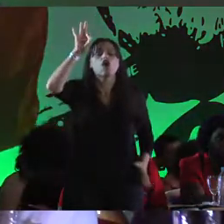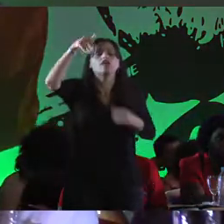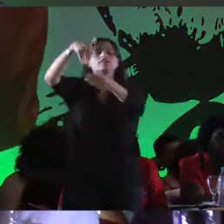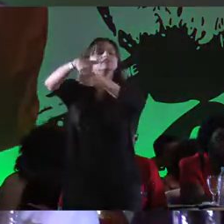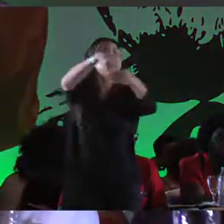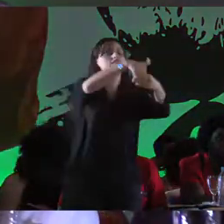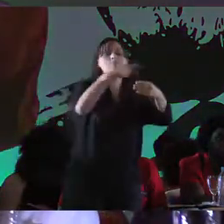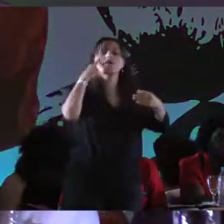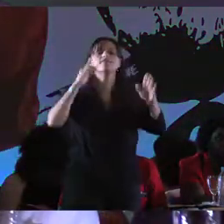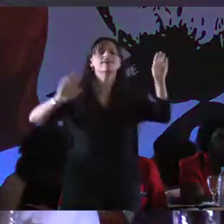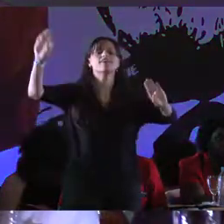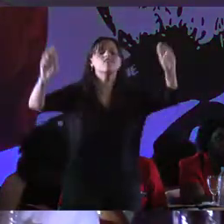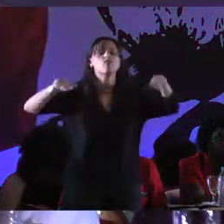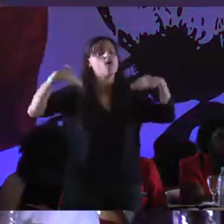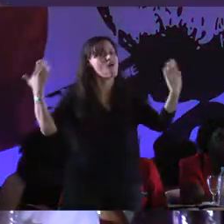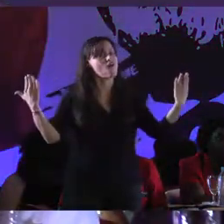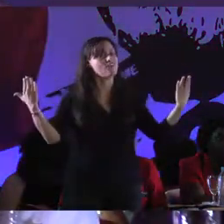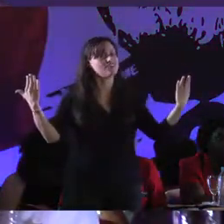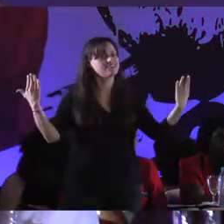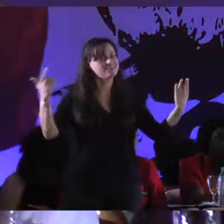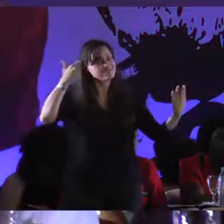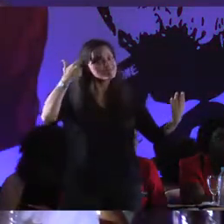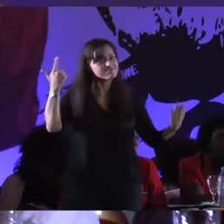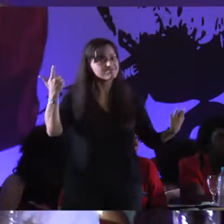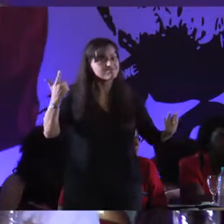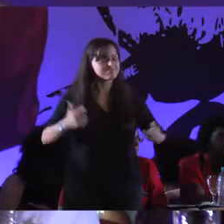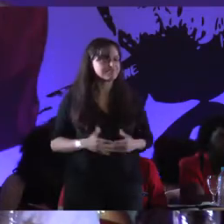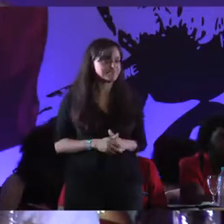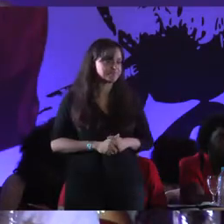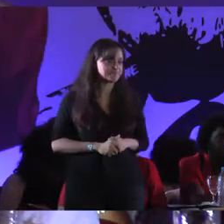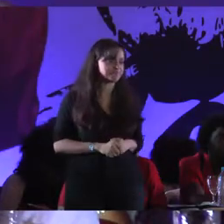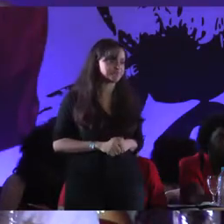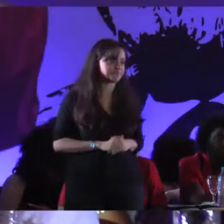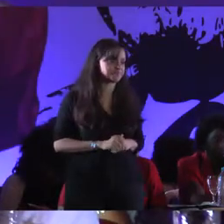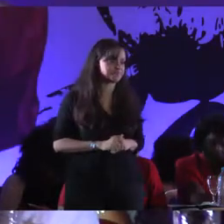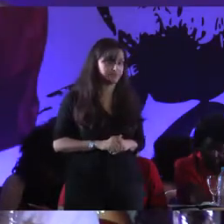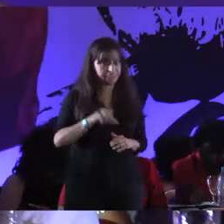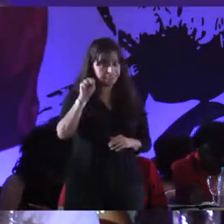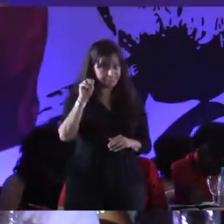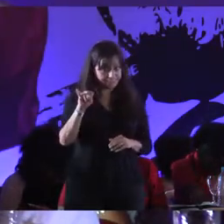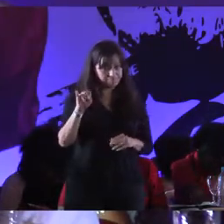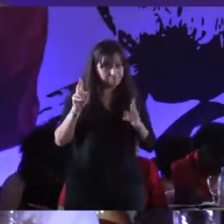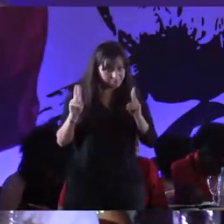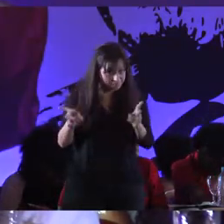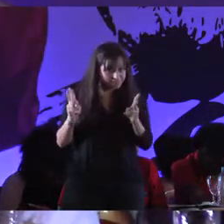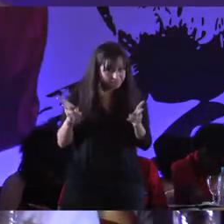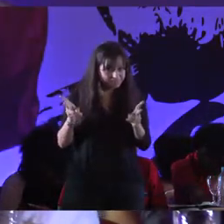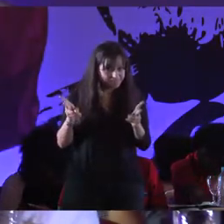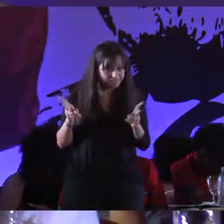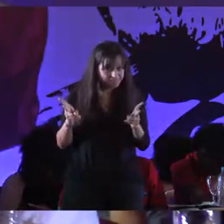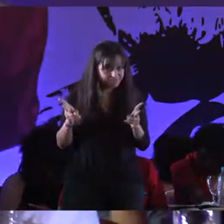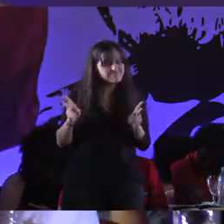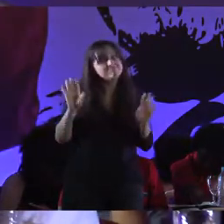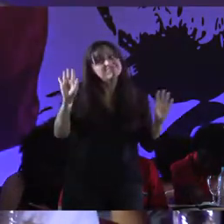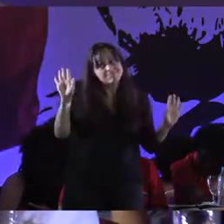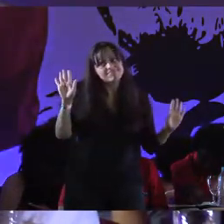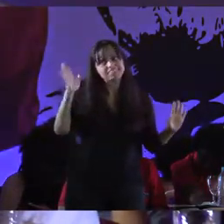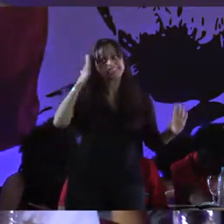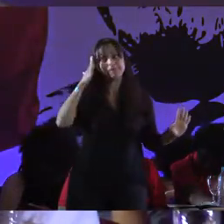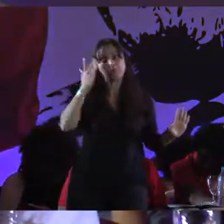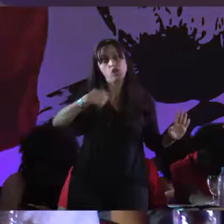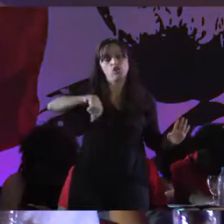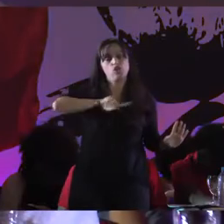com o presidente Lula. Agora, se eles insistem nessa, saibam que nós